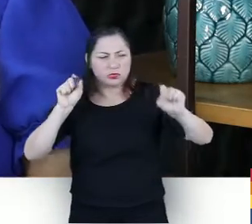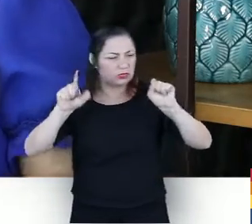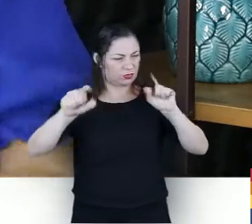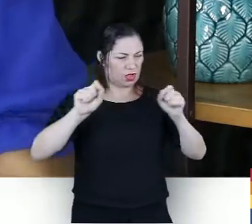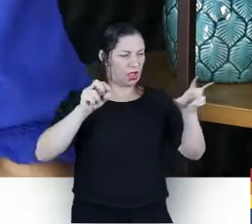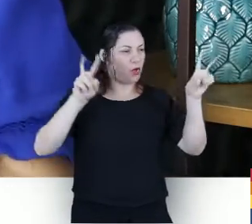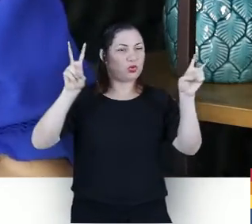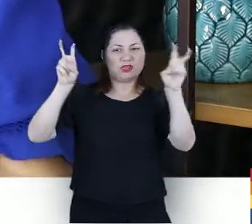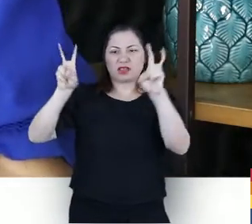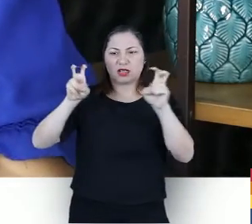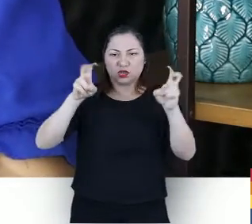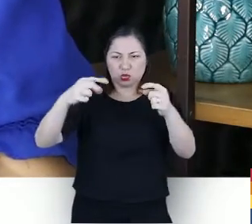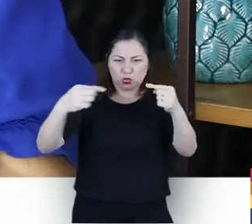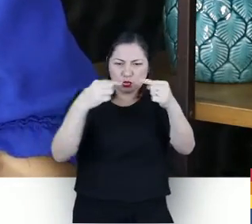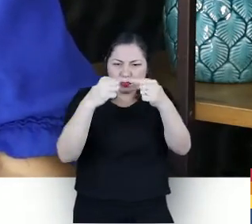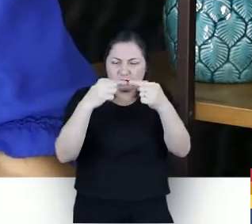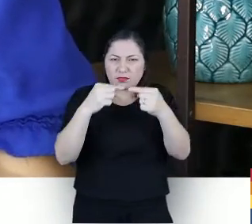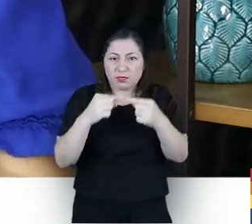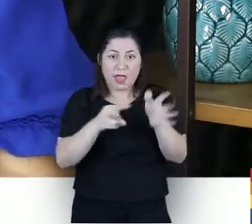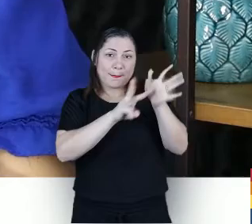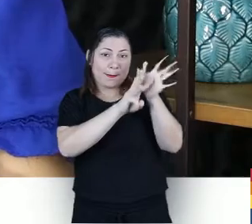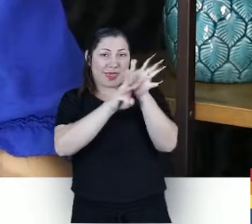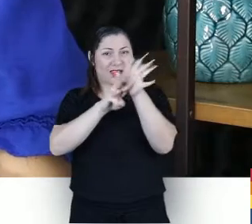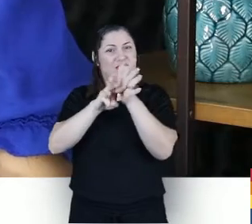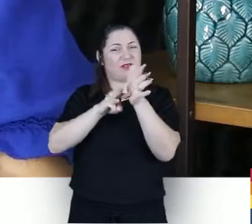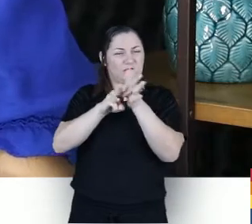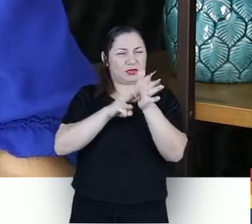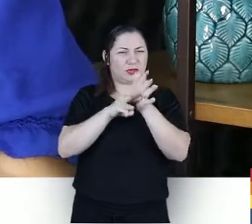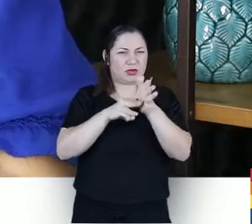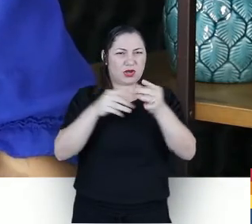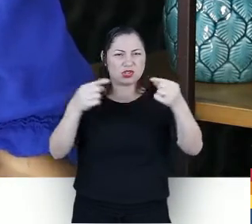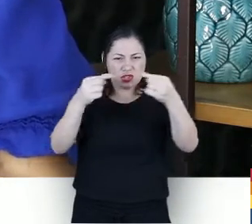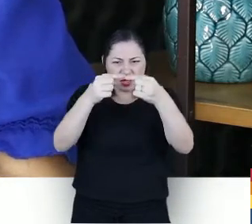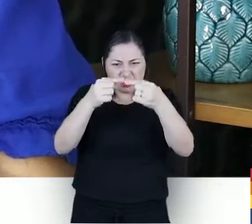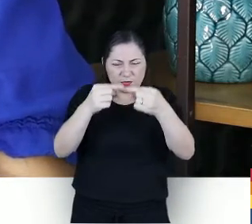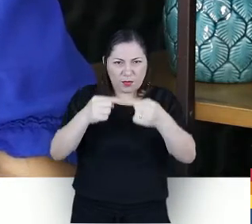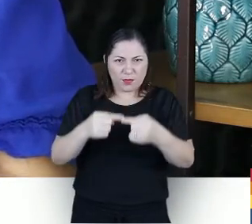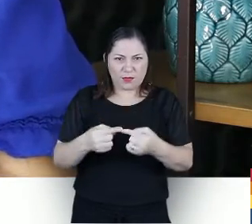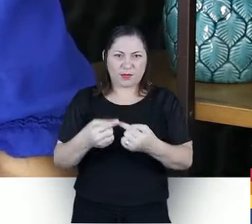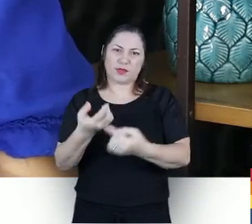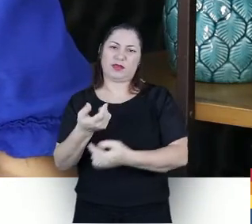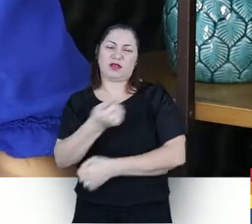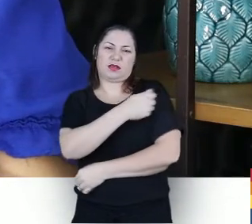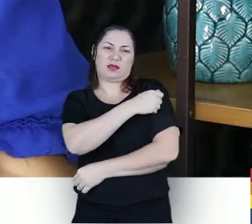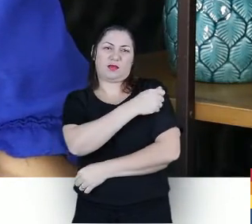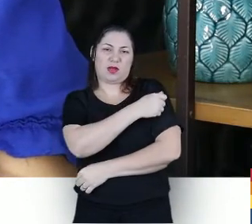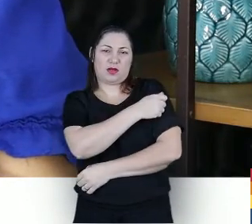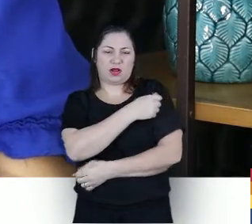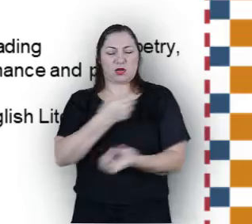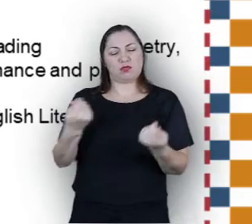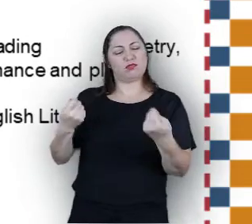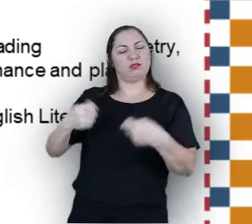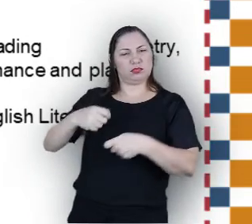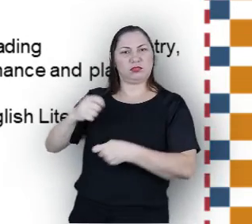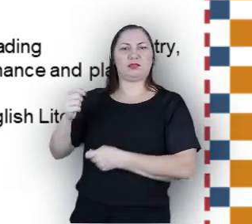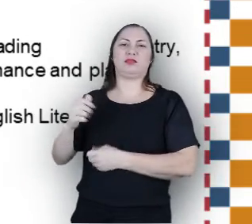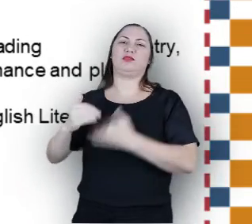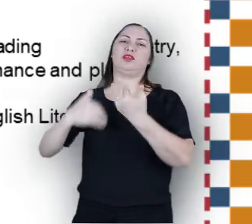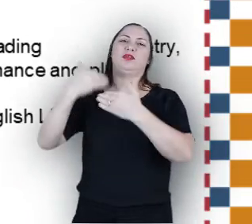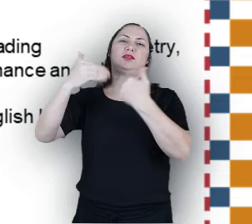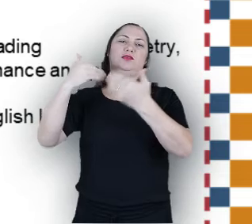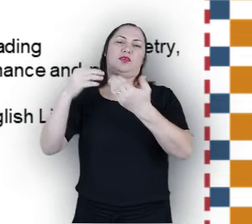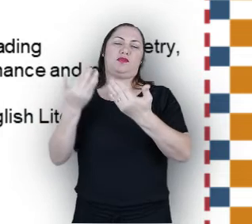ou consolidar essa habilidade. Então, quais são os conteúdos, por exemplo, para que eu